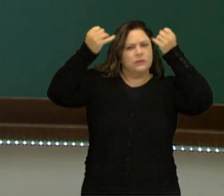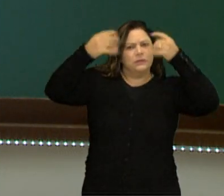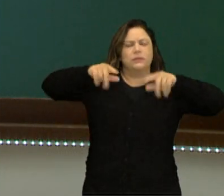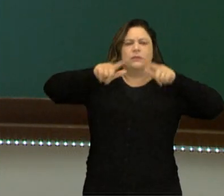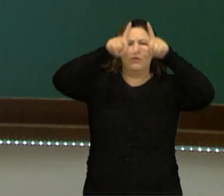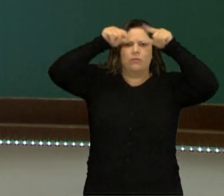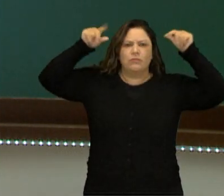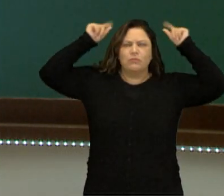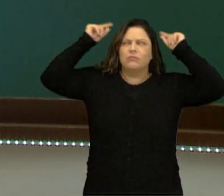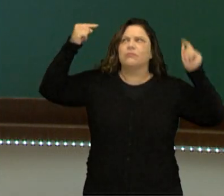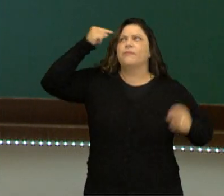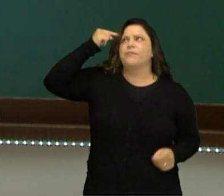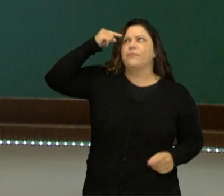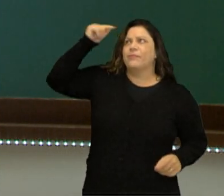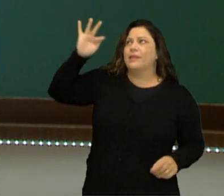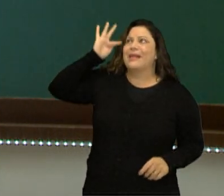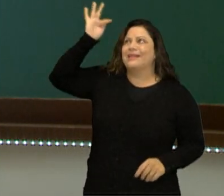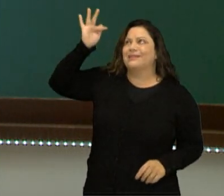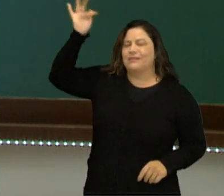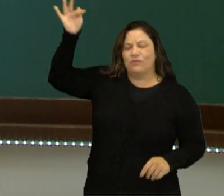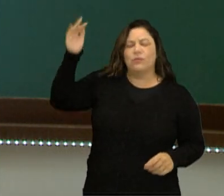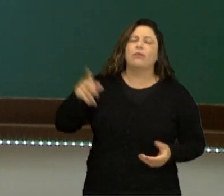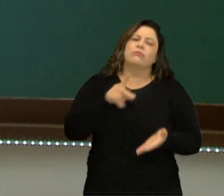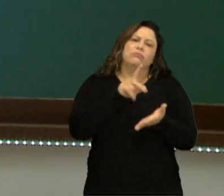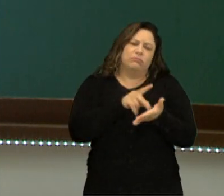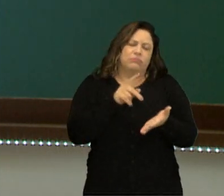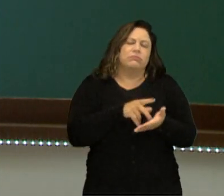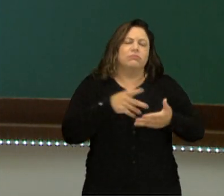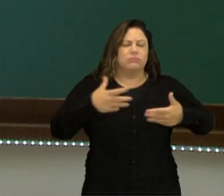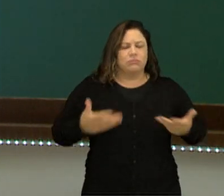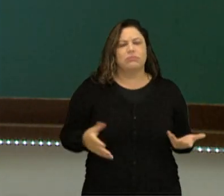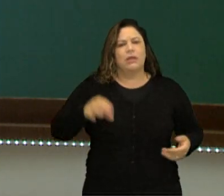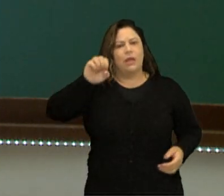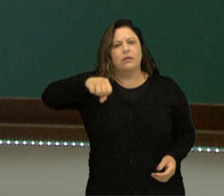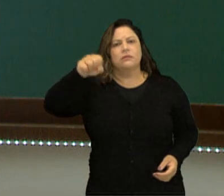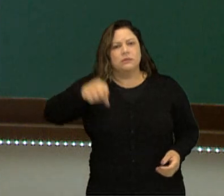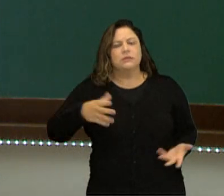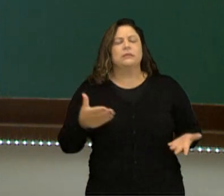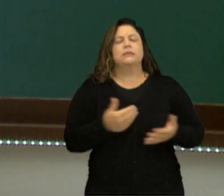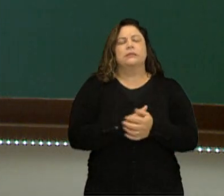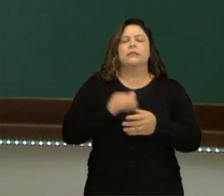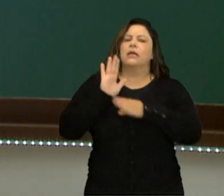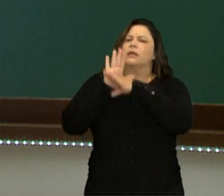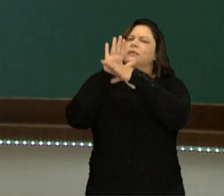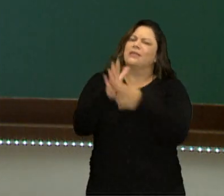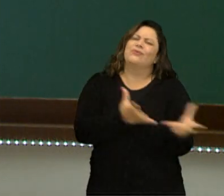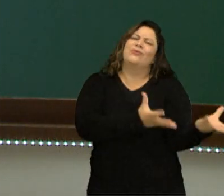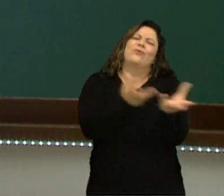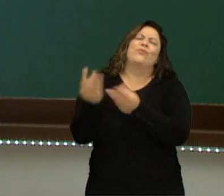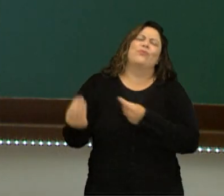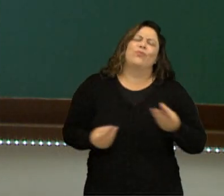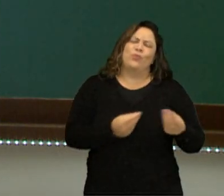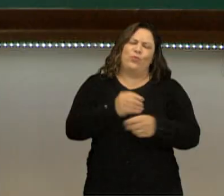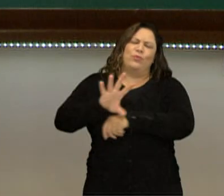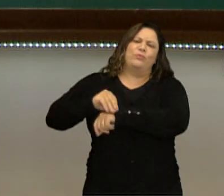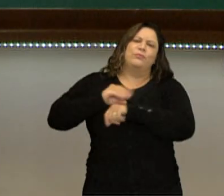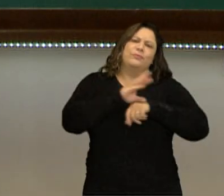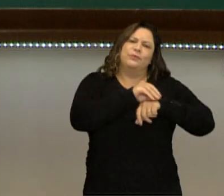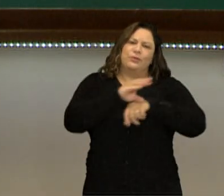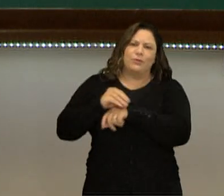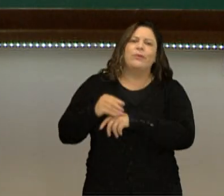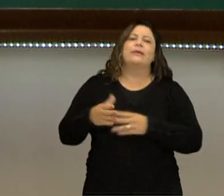nos filósofos. Pessoal, é bem verdade, eles contribuíram muito para o conhecimento, isso é